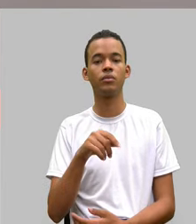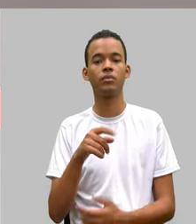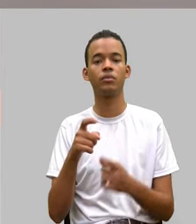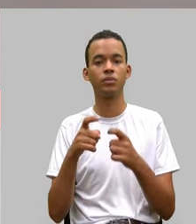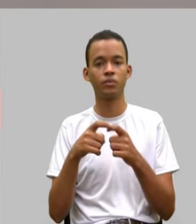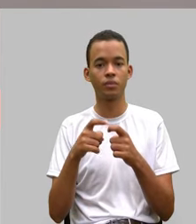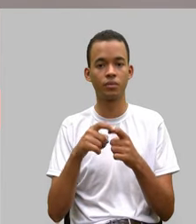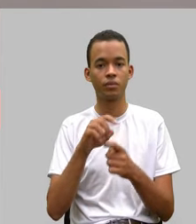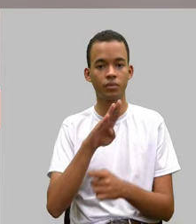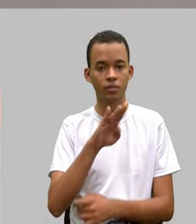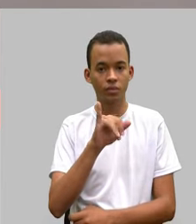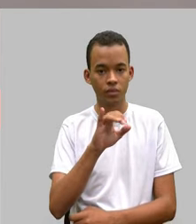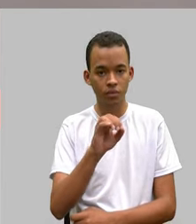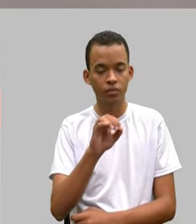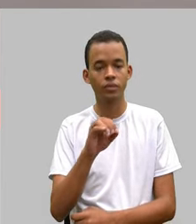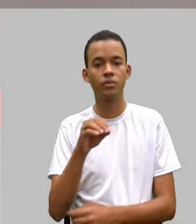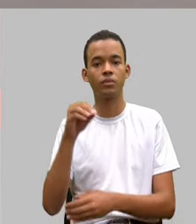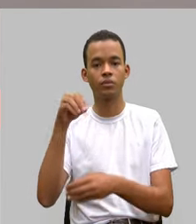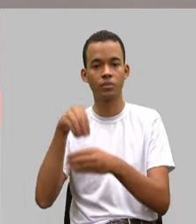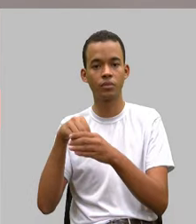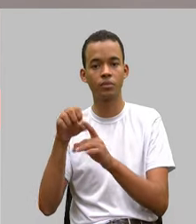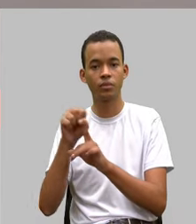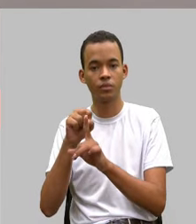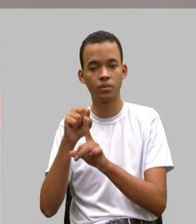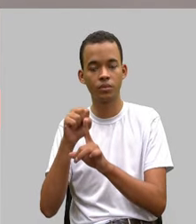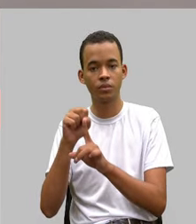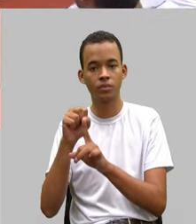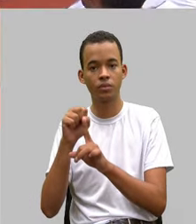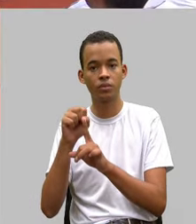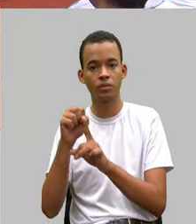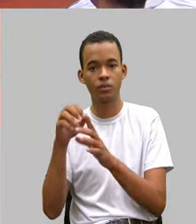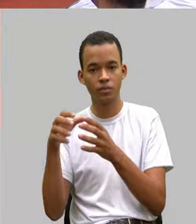Sociedade Brasileira de estudos de cannabis